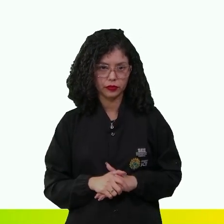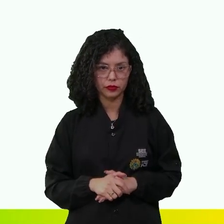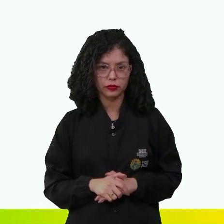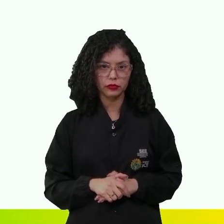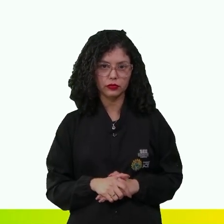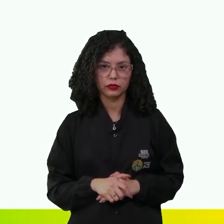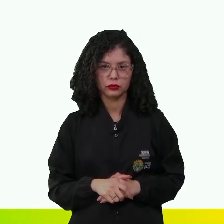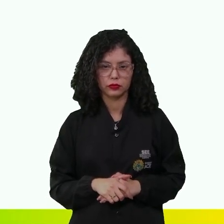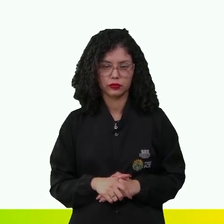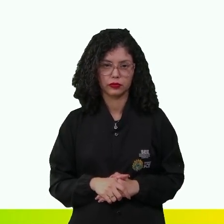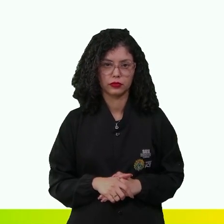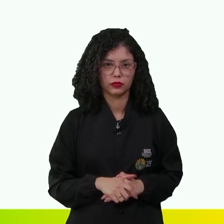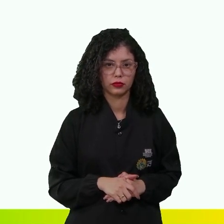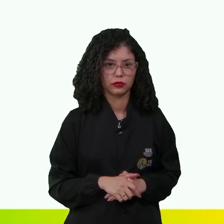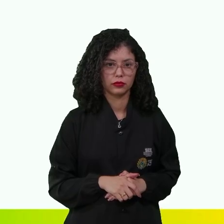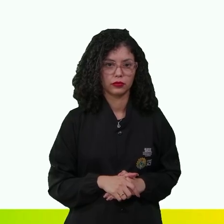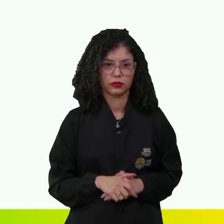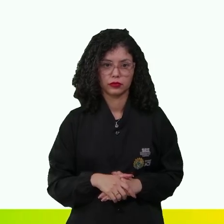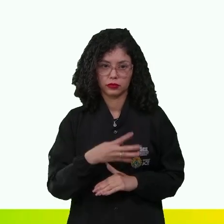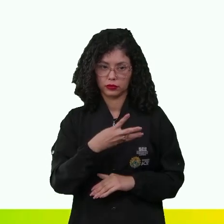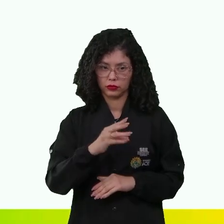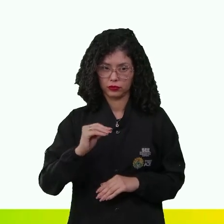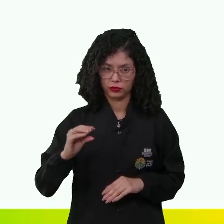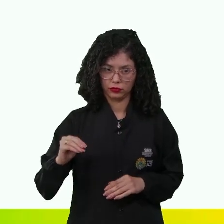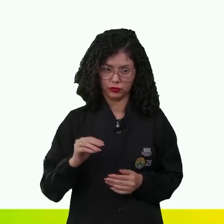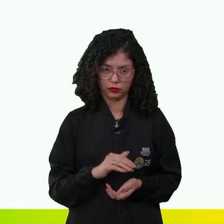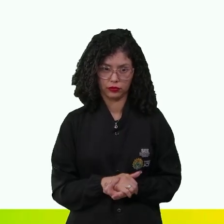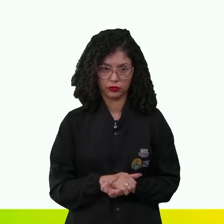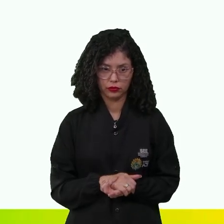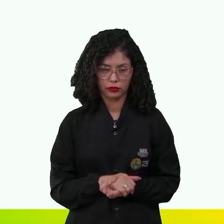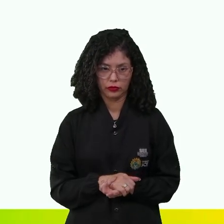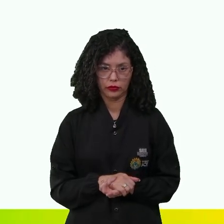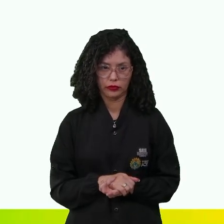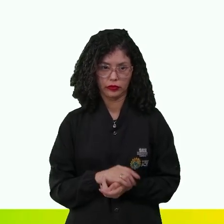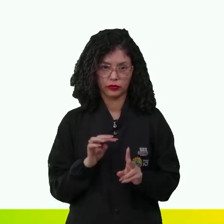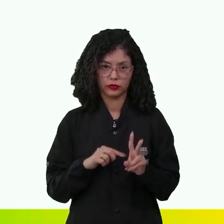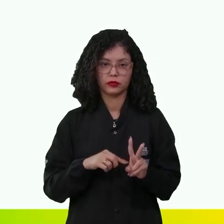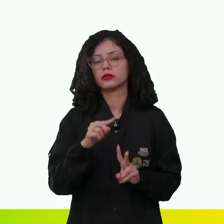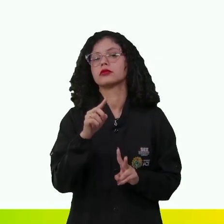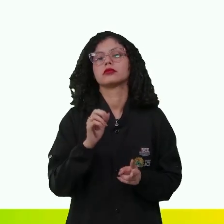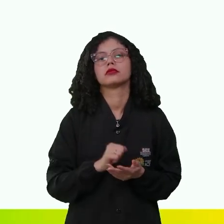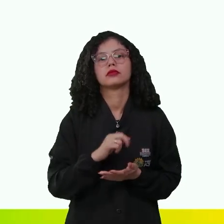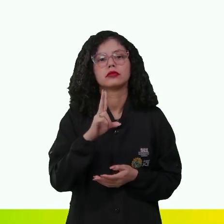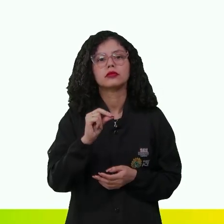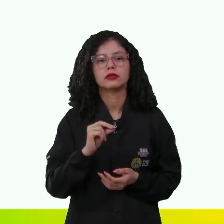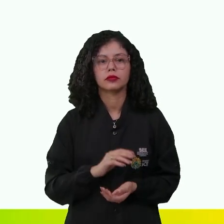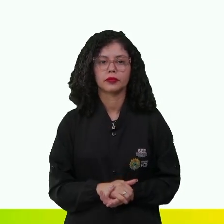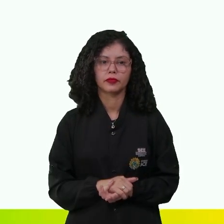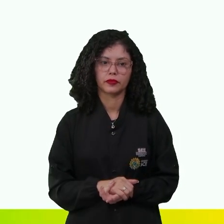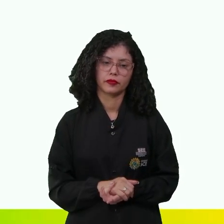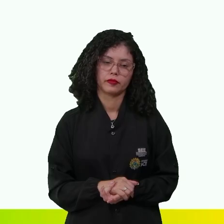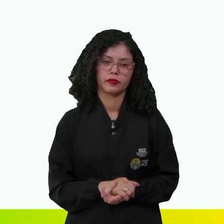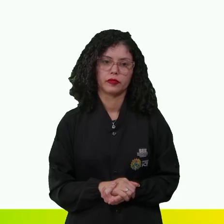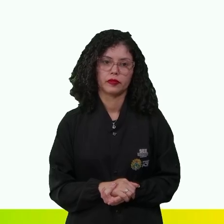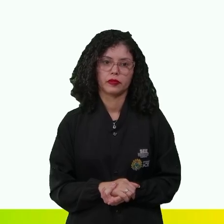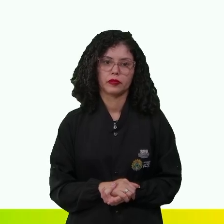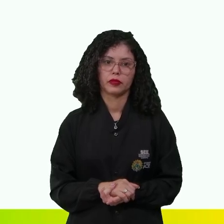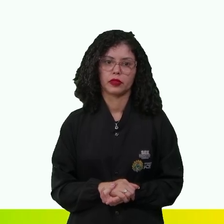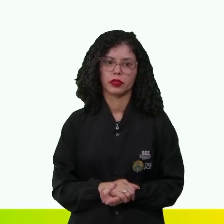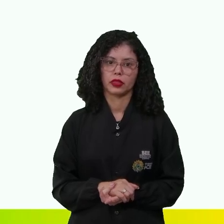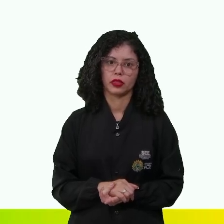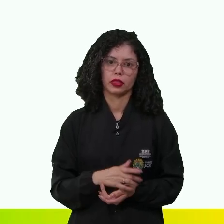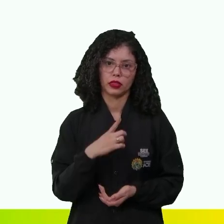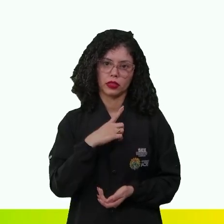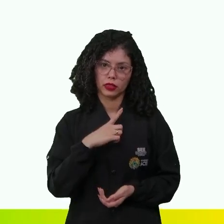ok? Então, a temperatura é 400, o volume é 50 e